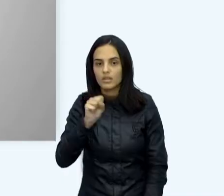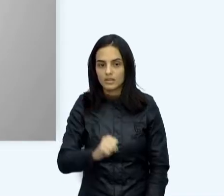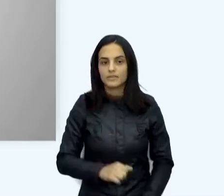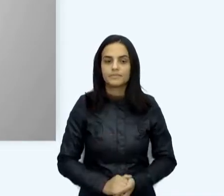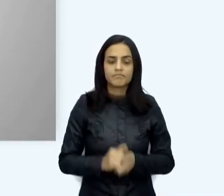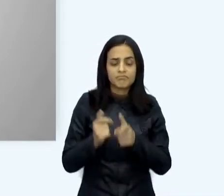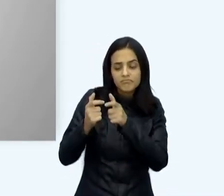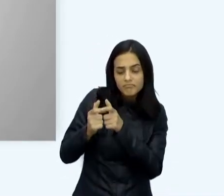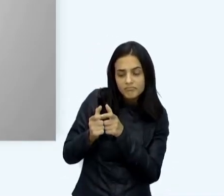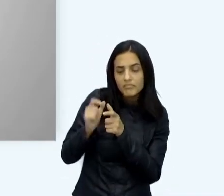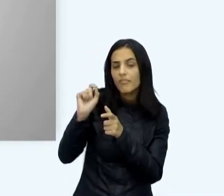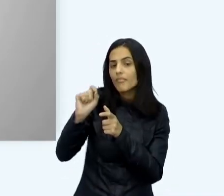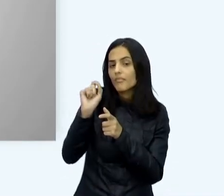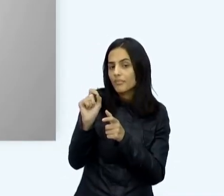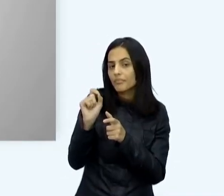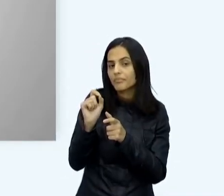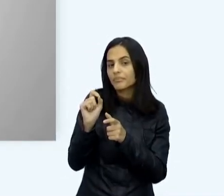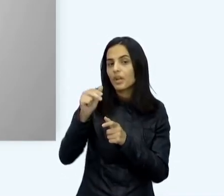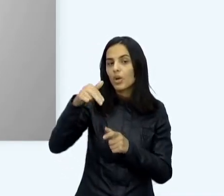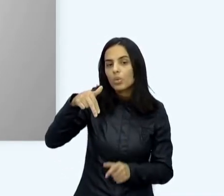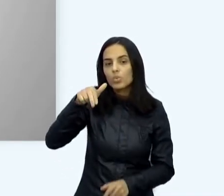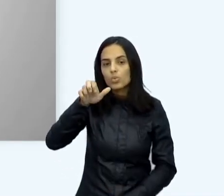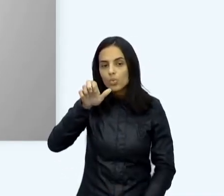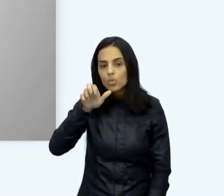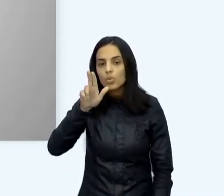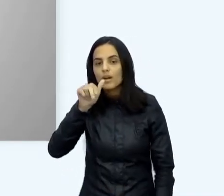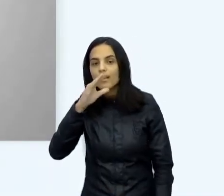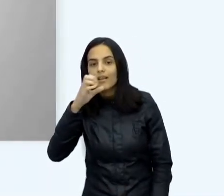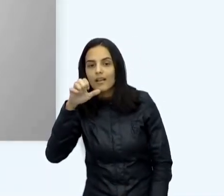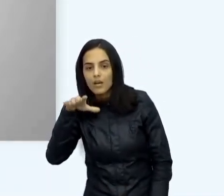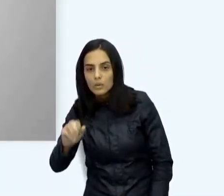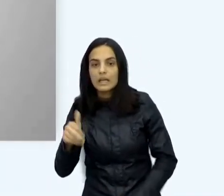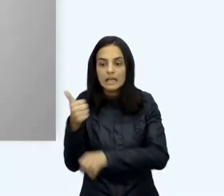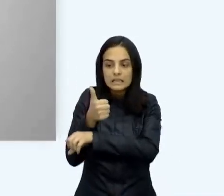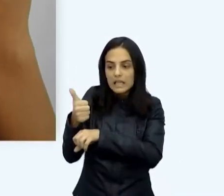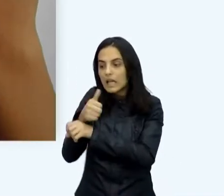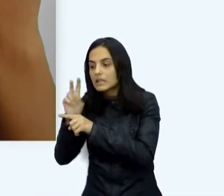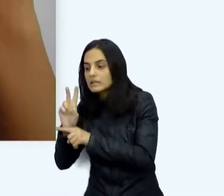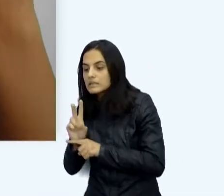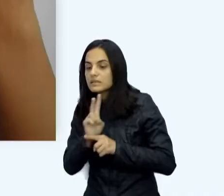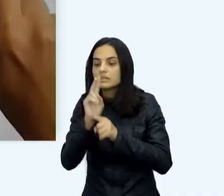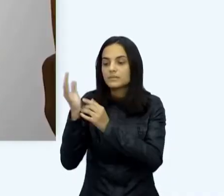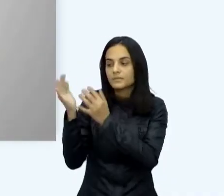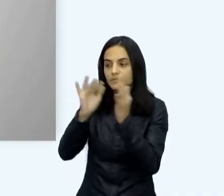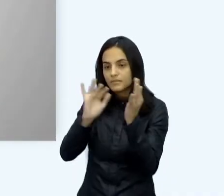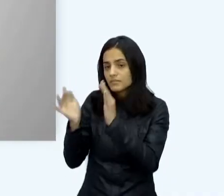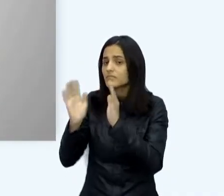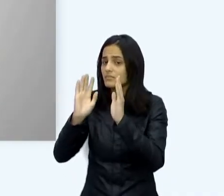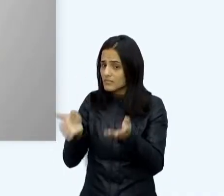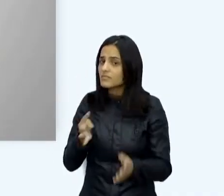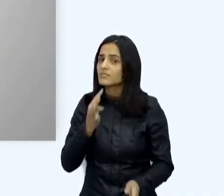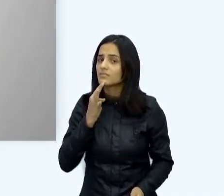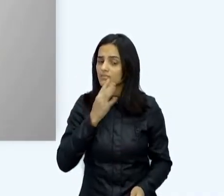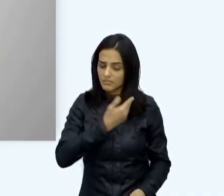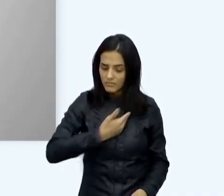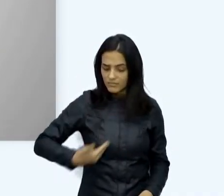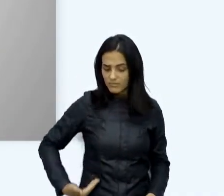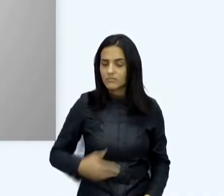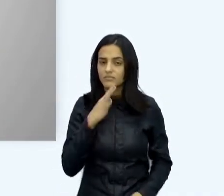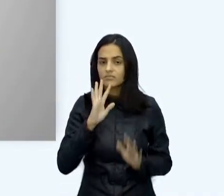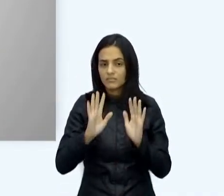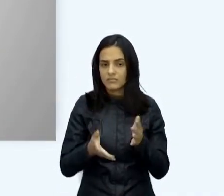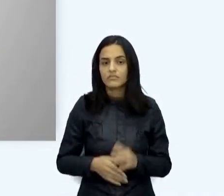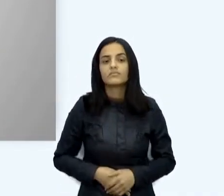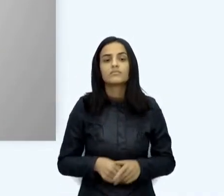As menores são as zonas núcleo, que são as áreas de conservação ambiental, já reconhecidas pelo governo.